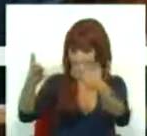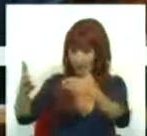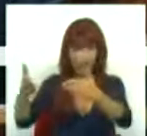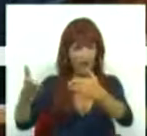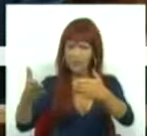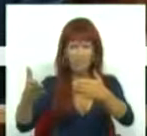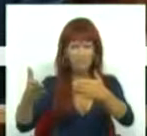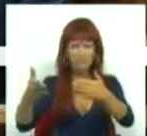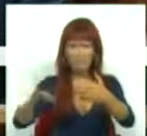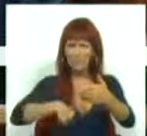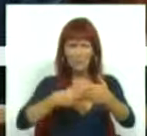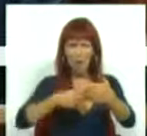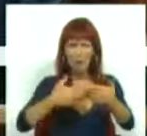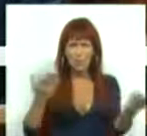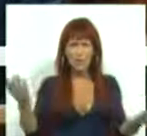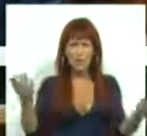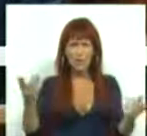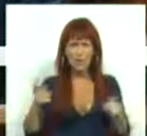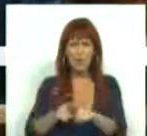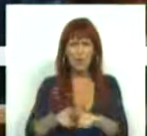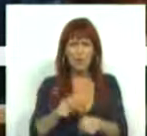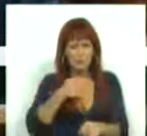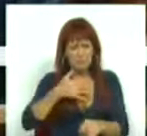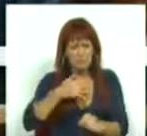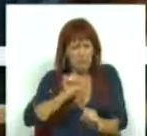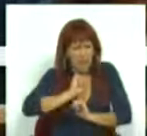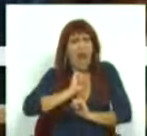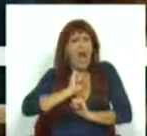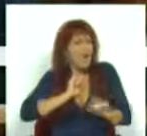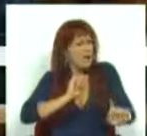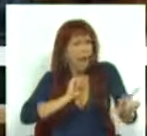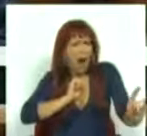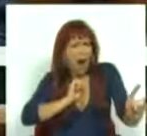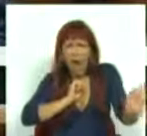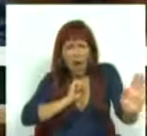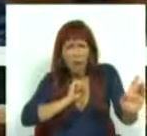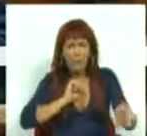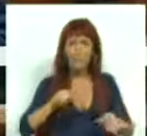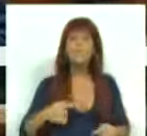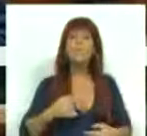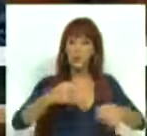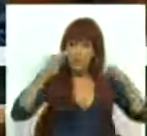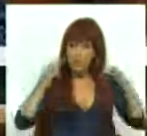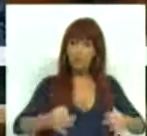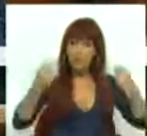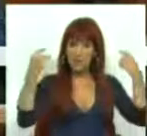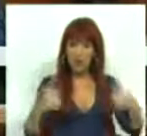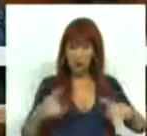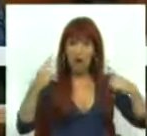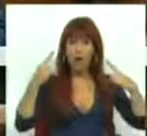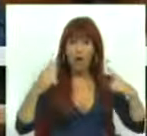não são preocupações propriedade de ninguém. Tenho a certeza